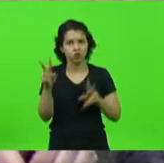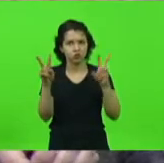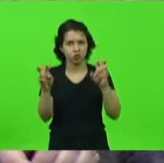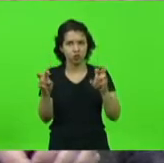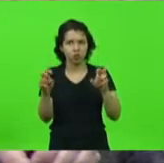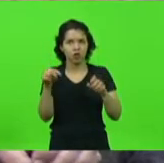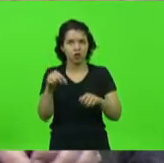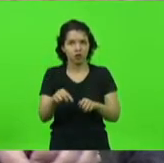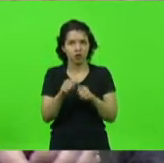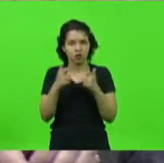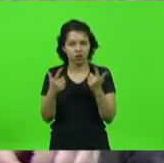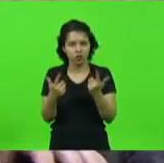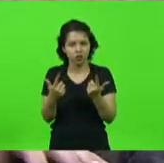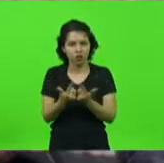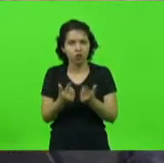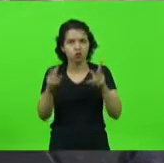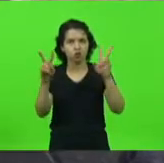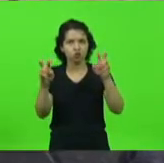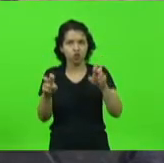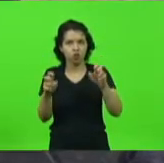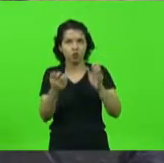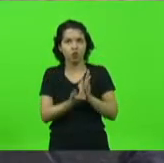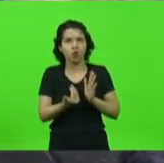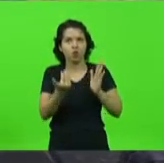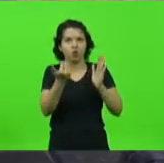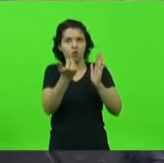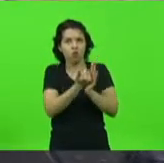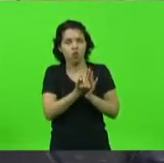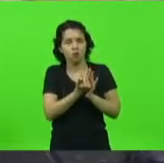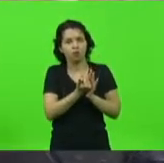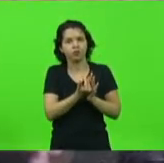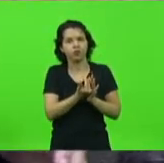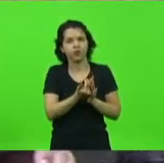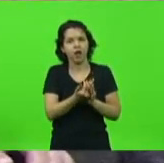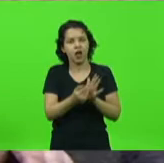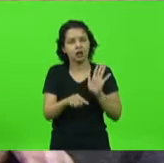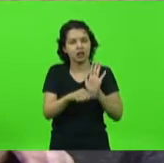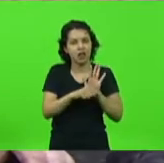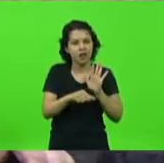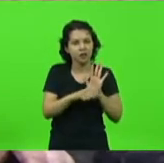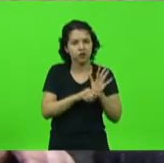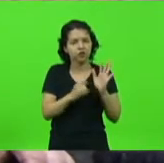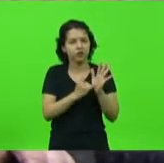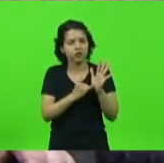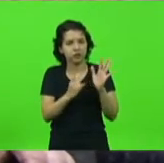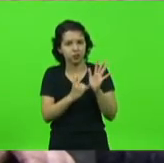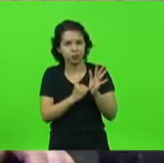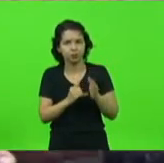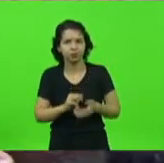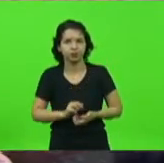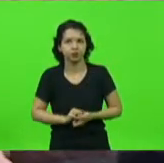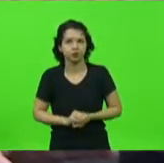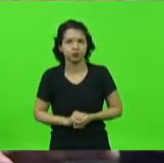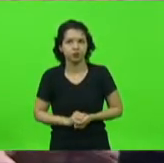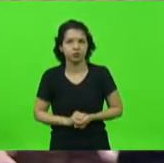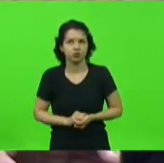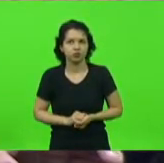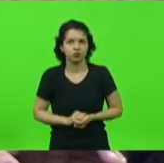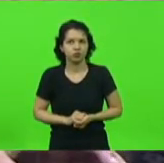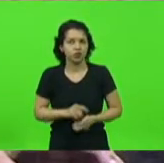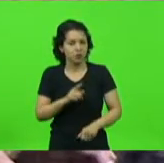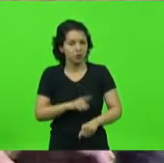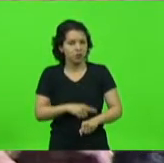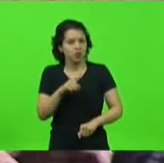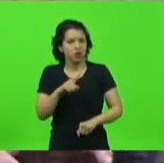casa, tratava-se de reposição e se falava sobre déficit inflacionário. E de imediato